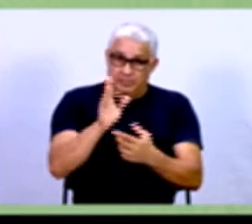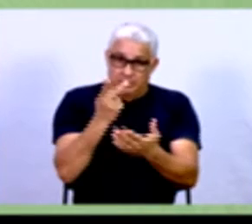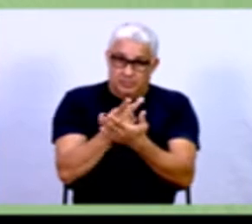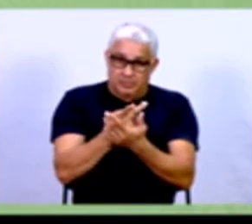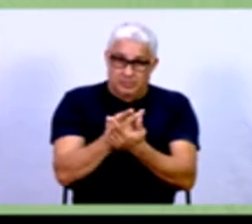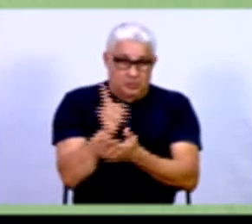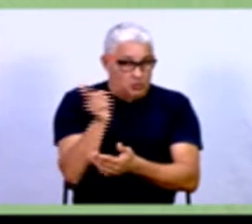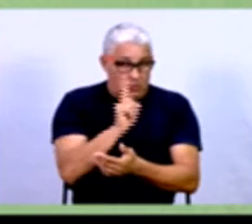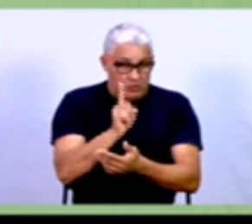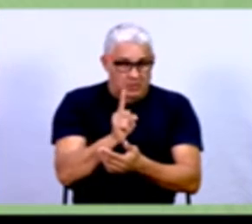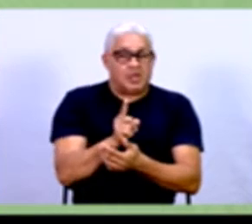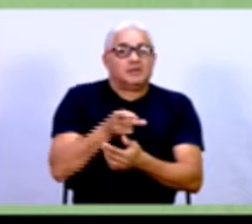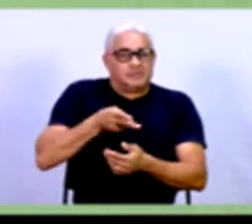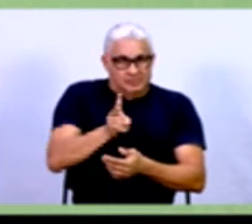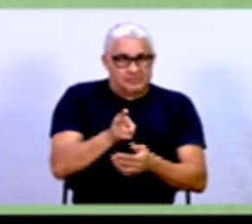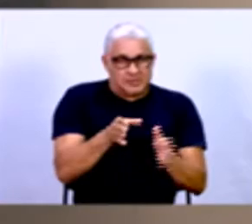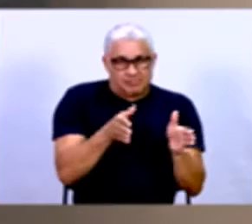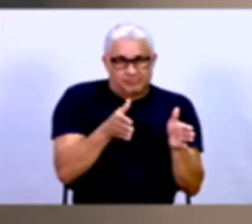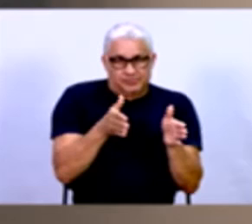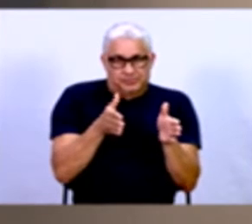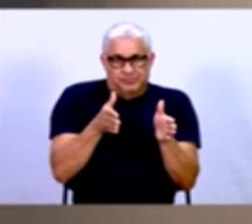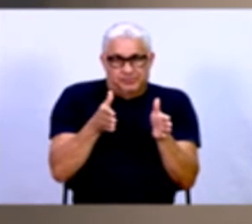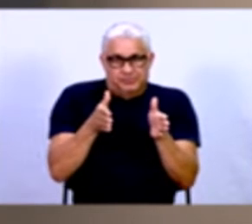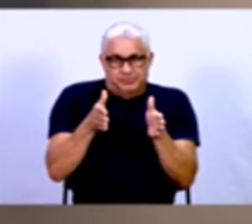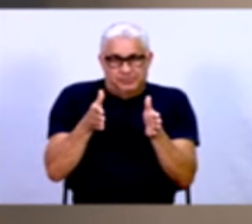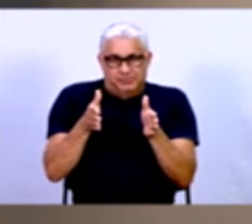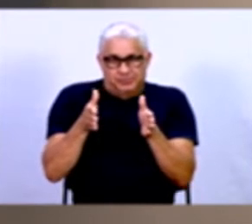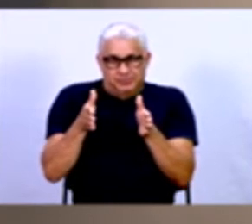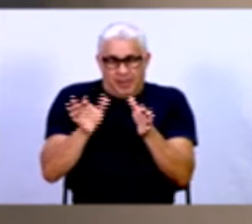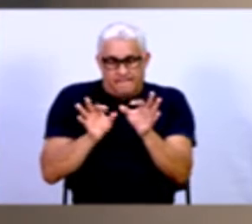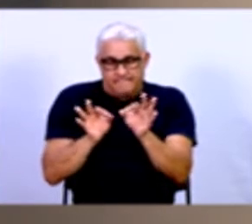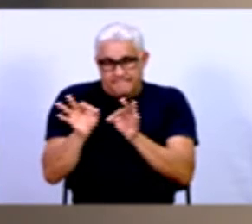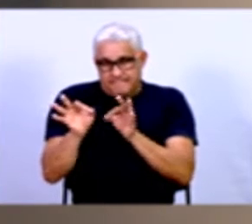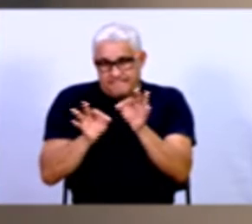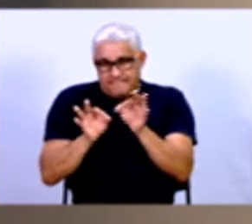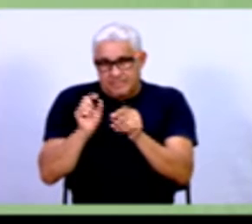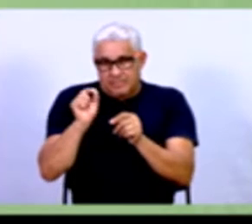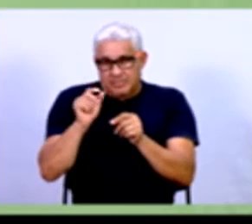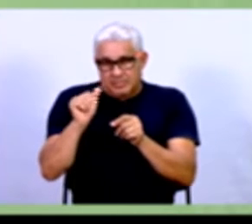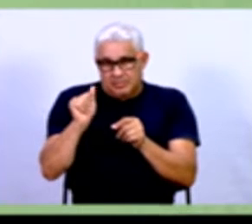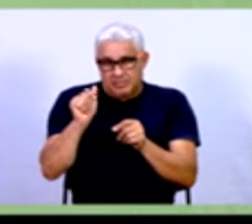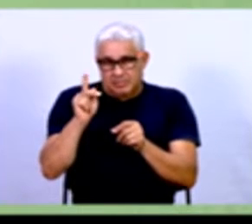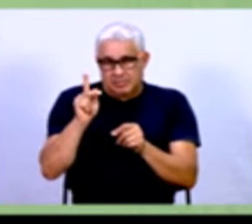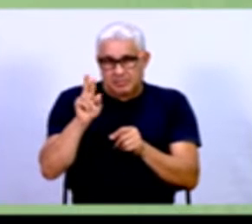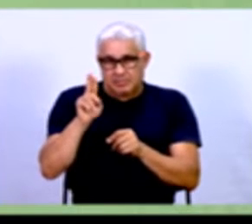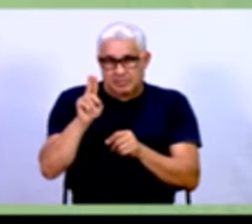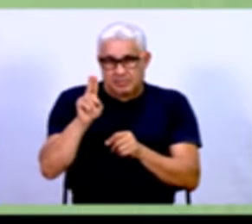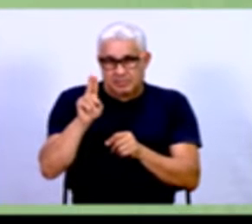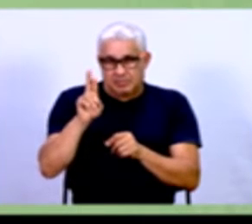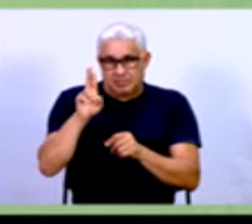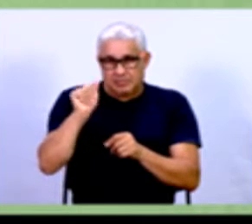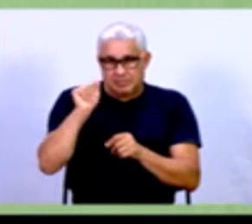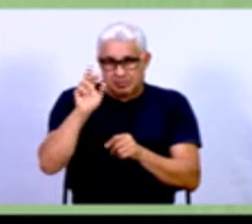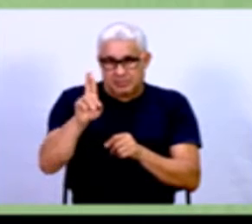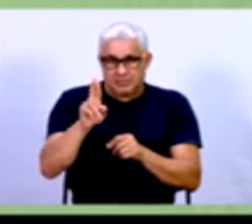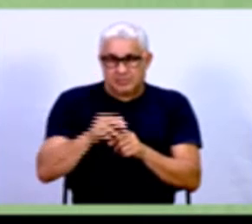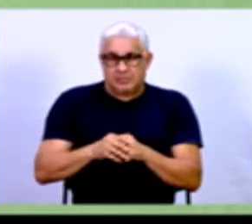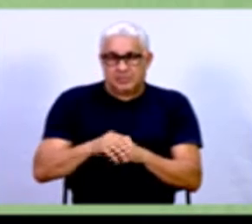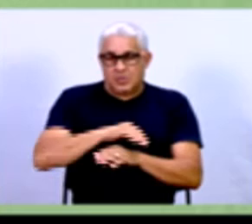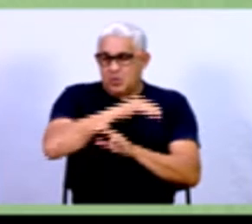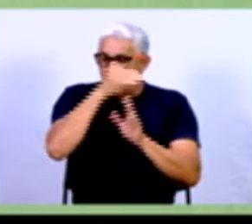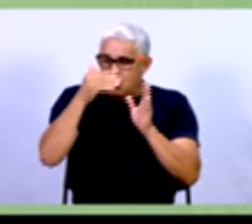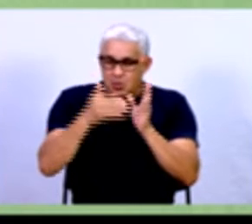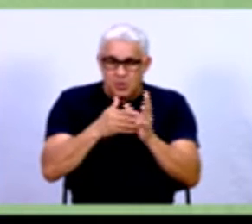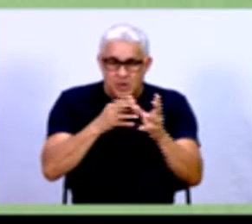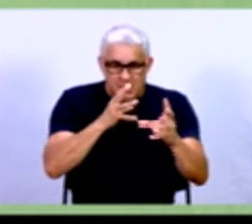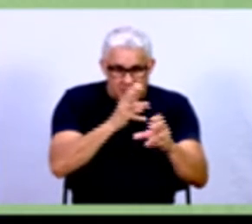aí nós vamos continuar. Se não apresenta erros, nós vamos apurar. O que é apurar? A gente vai fazer toda uma